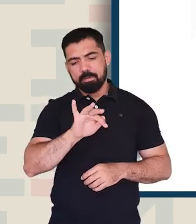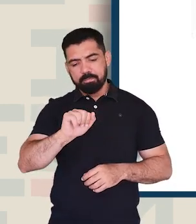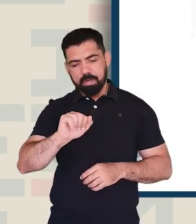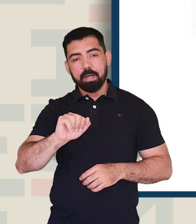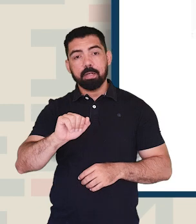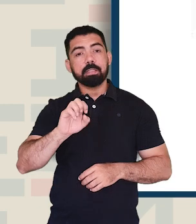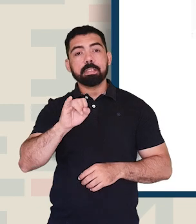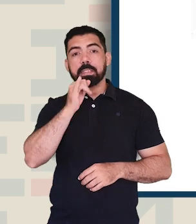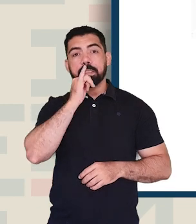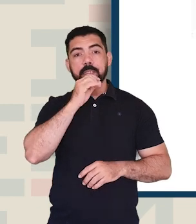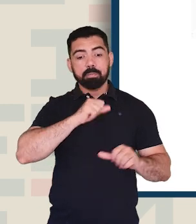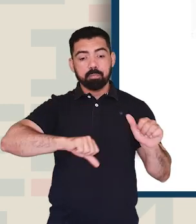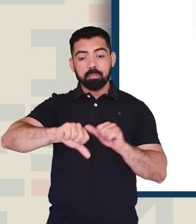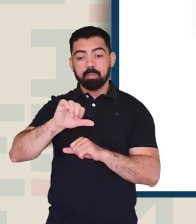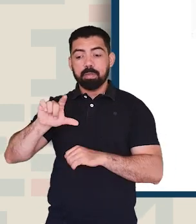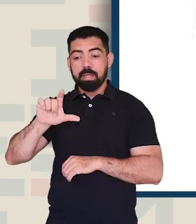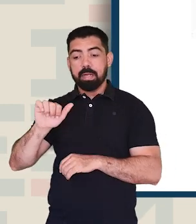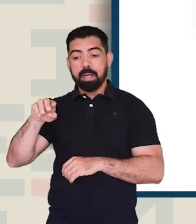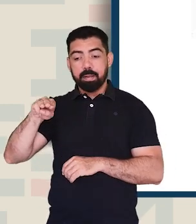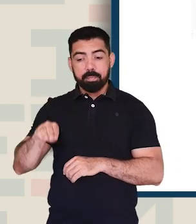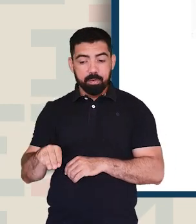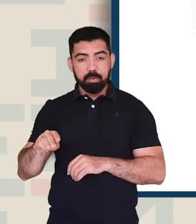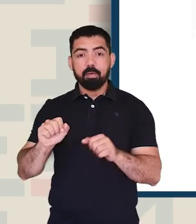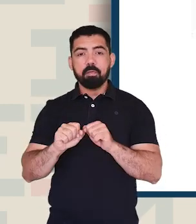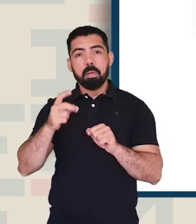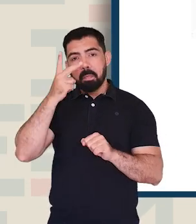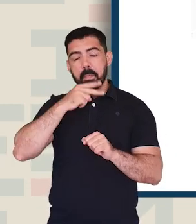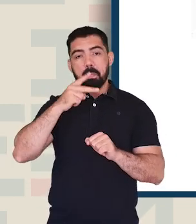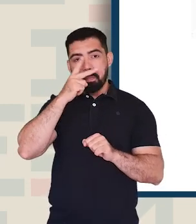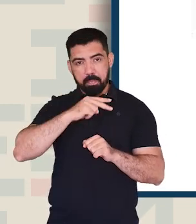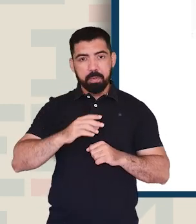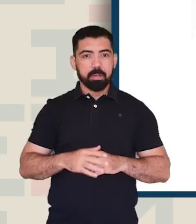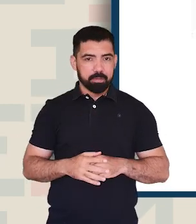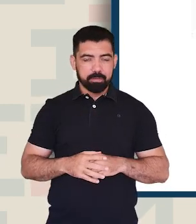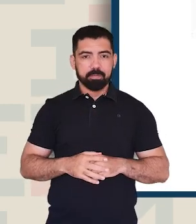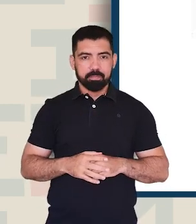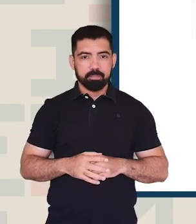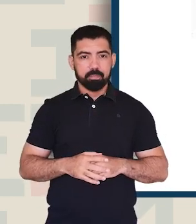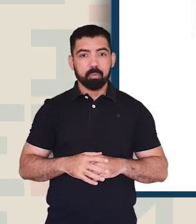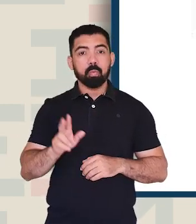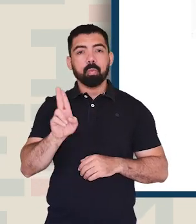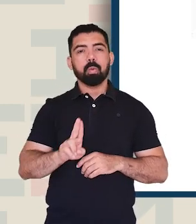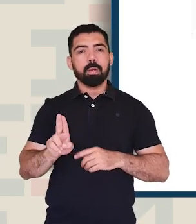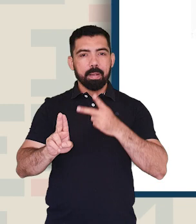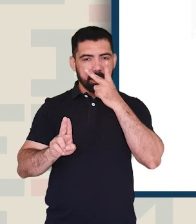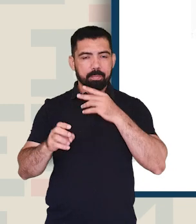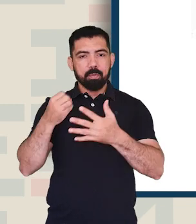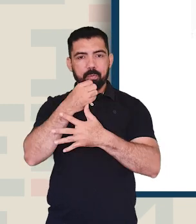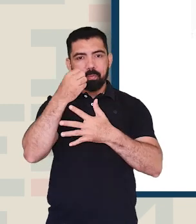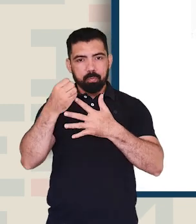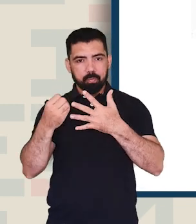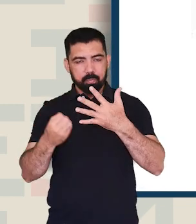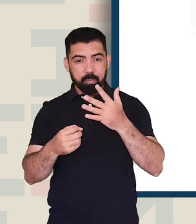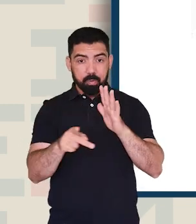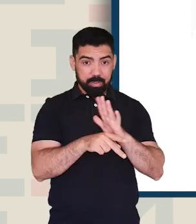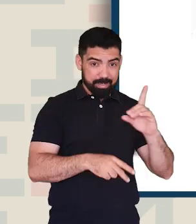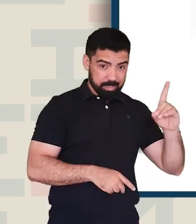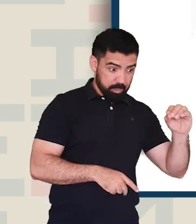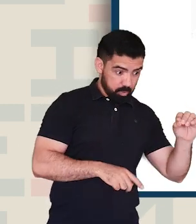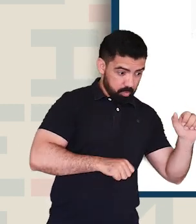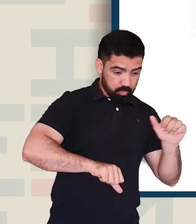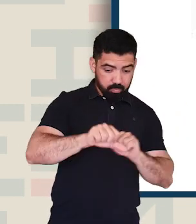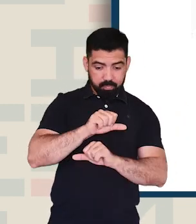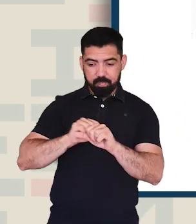Em Dó. Se eu for para Lá menor, eu faço a mesma escala com as mesmas notas da escala de